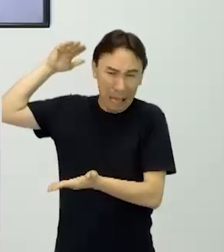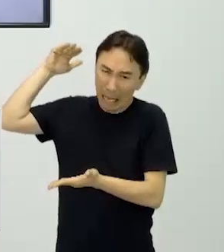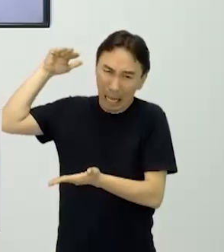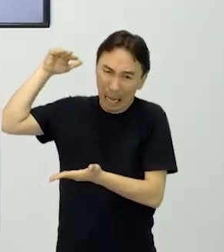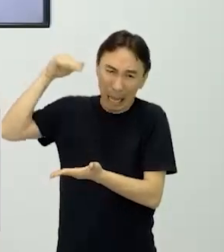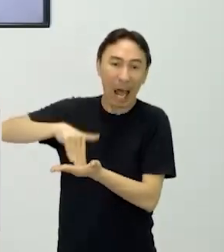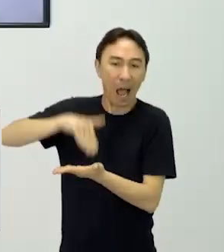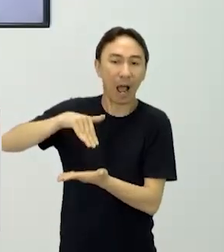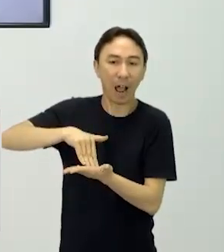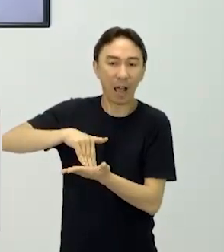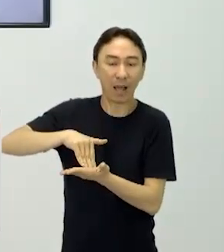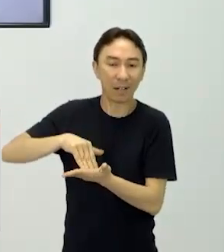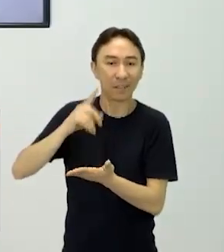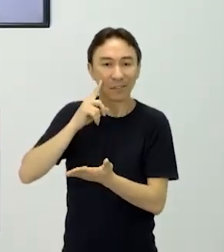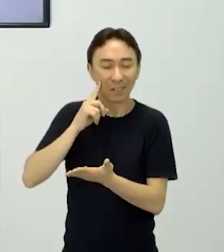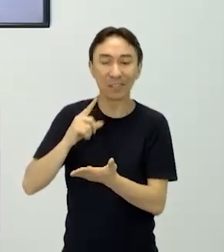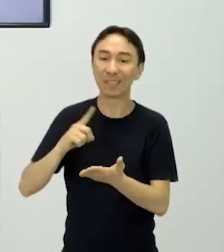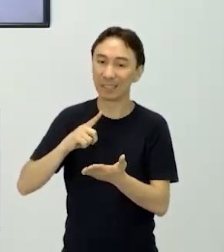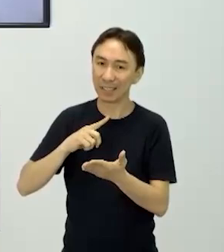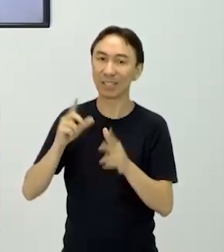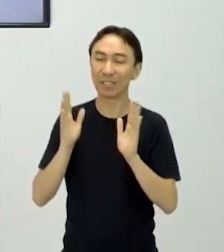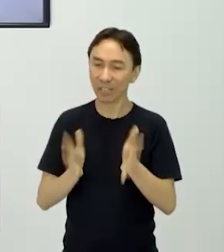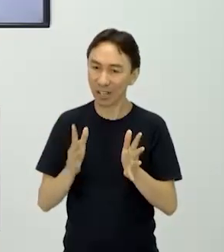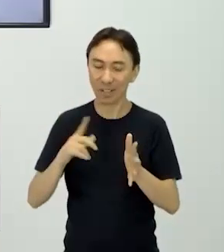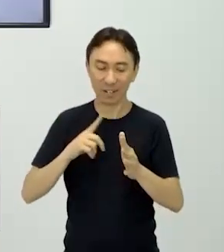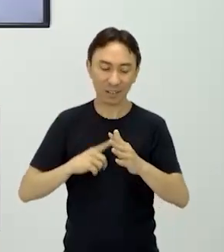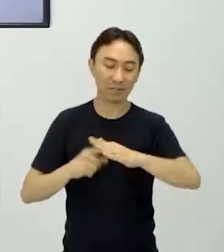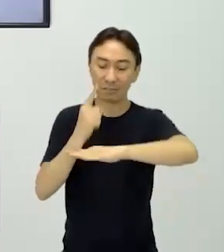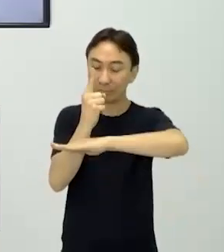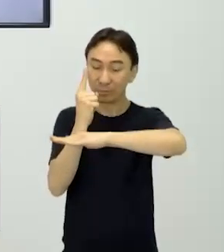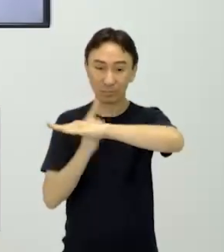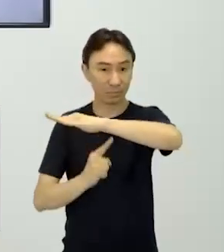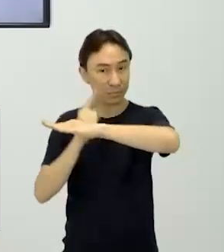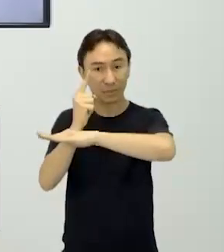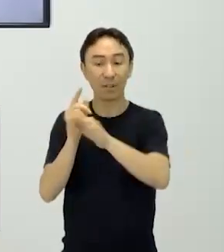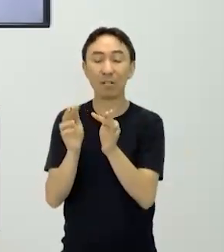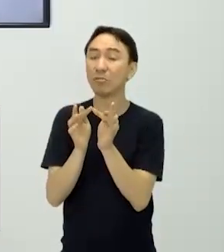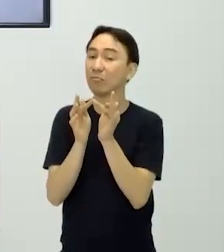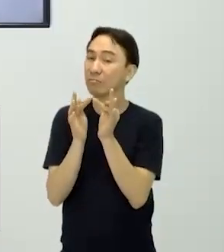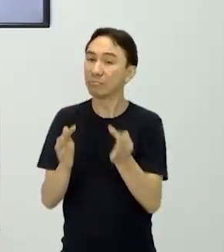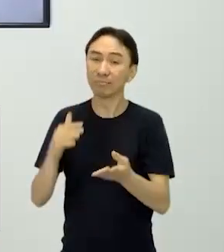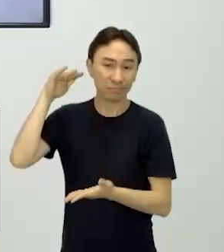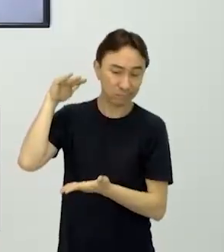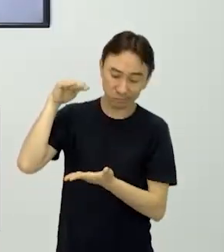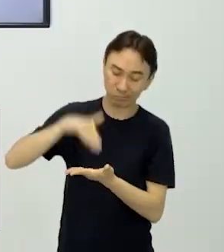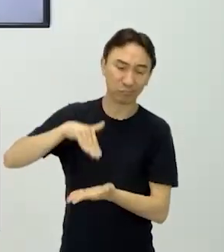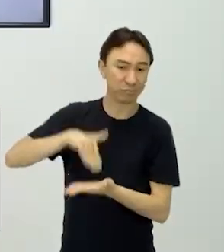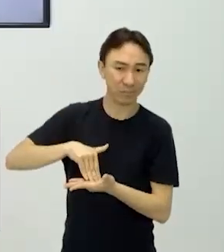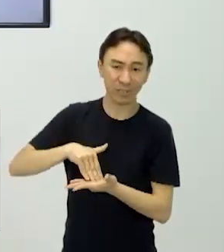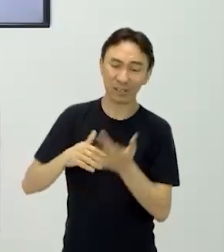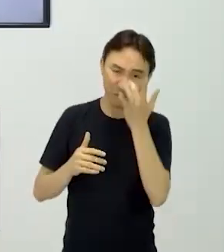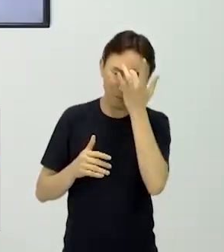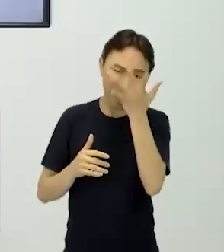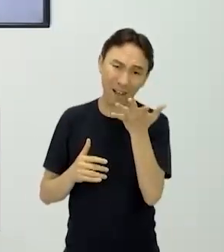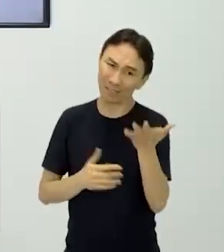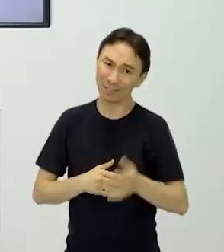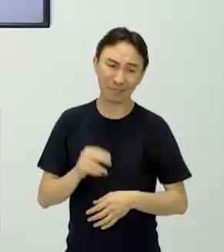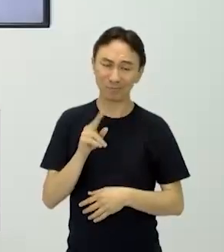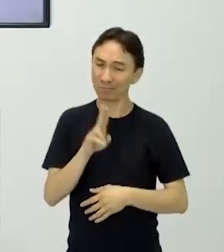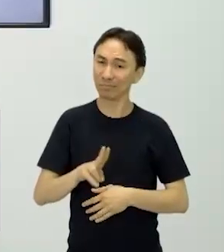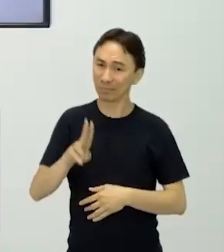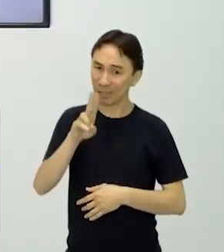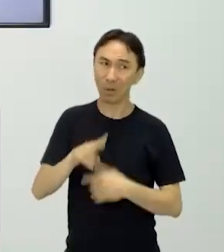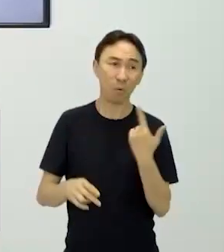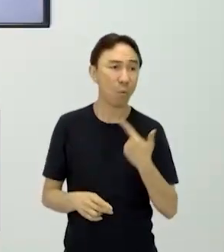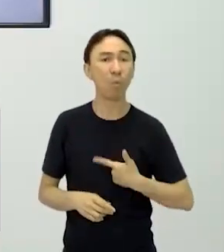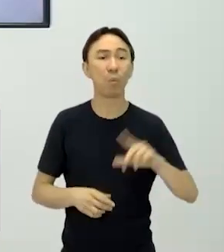essa fração. E frações reduzidas, elas são muito mais práticas de se utilizar, né, em problemas, em outros tipos de